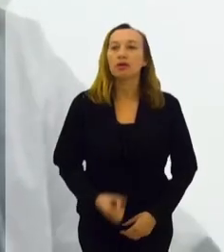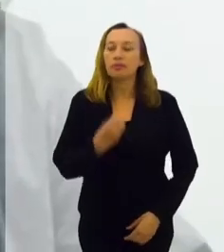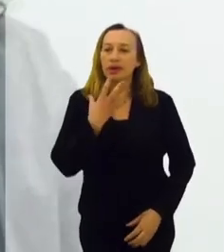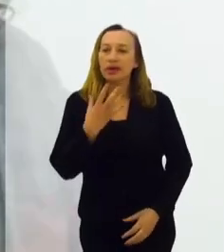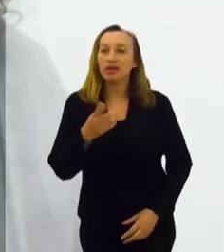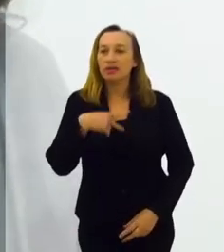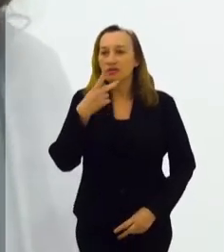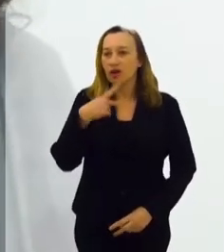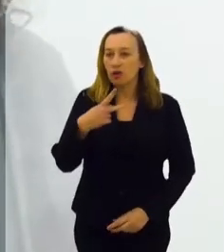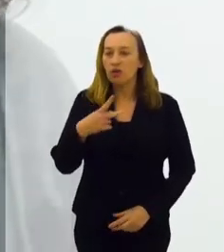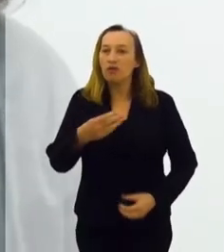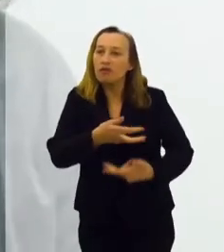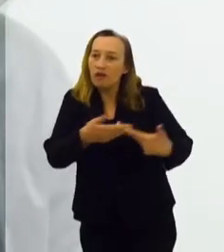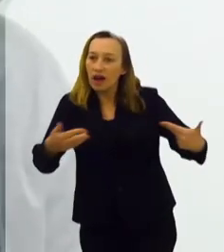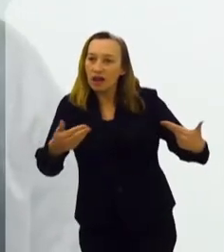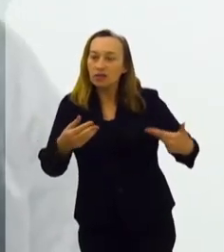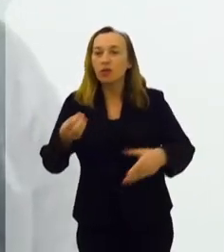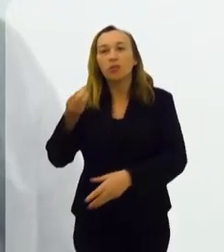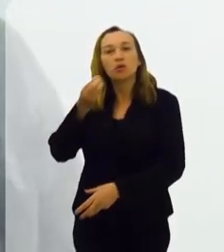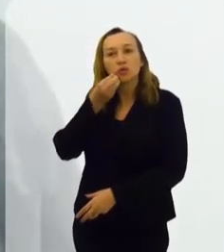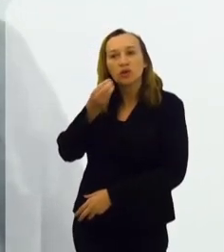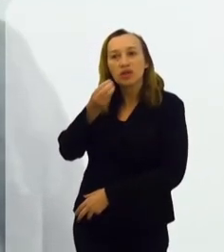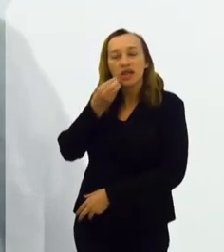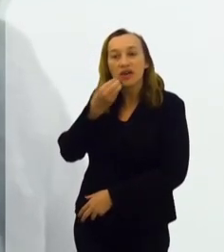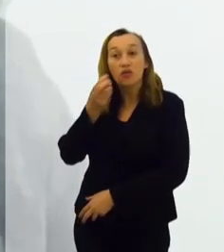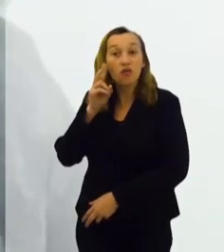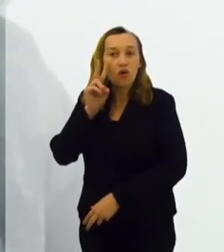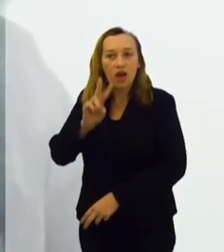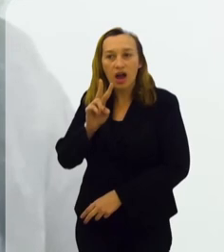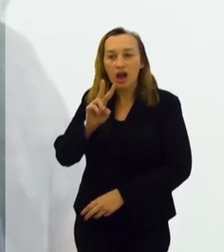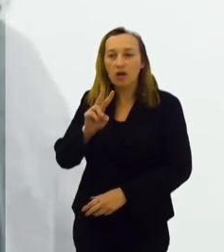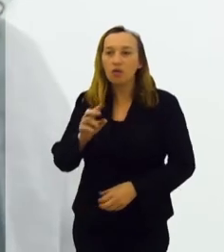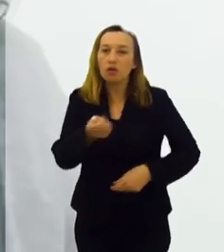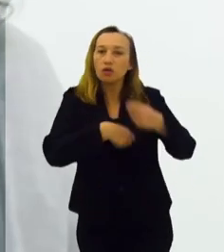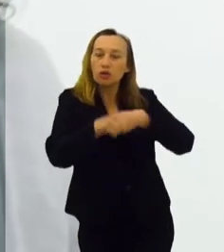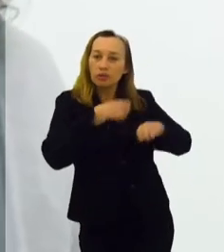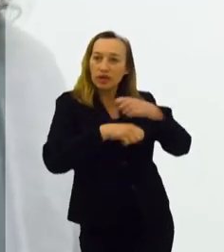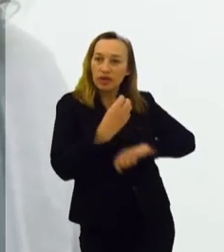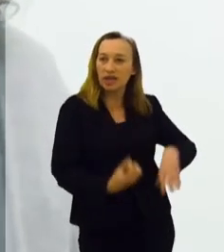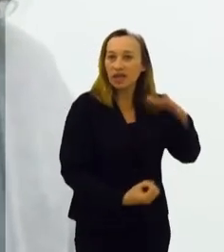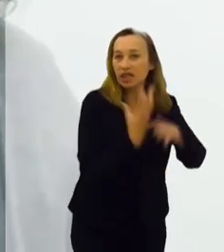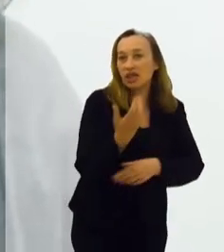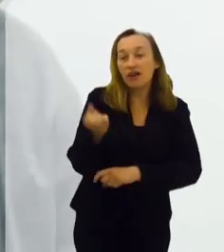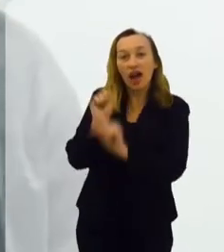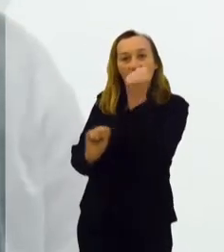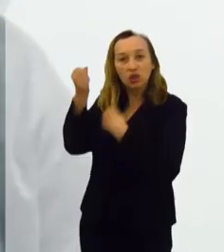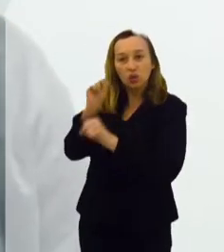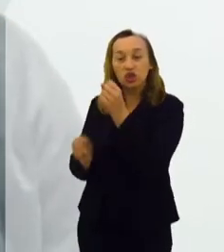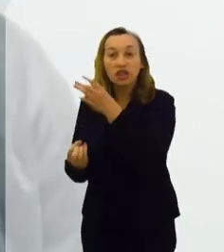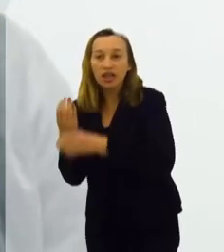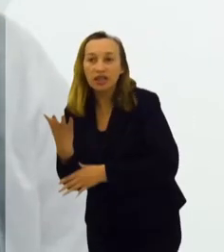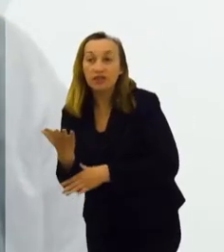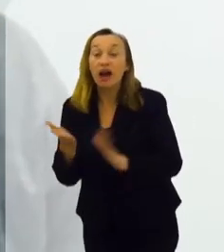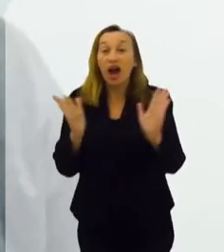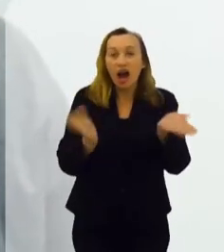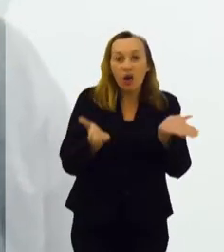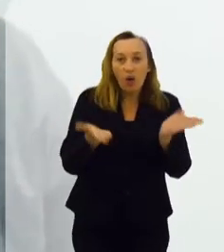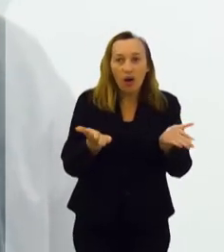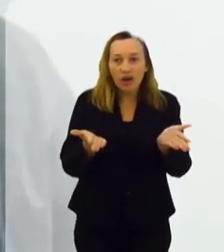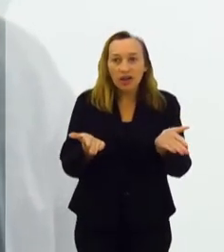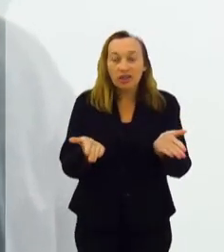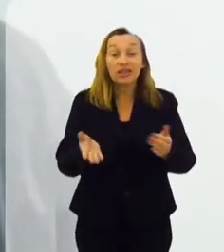Bem, a gente falou sobre várias oportunidades para os jovens que a economia criativa, a indústria criativa trazem. Mas eu queria